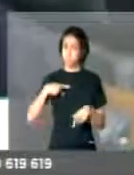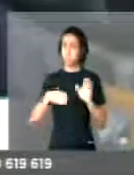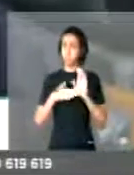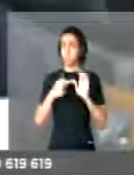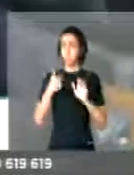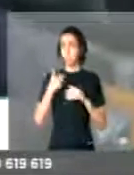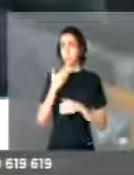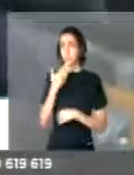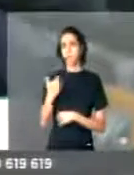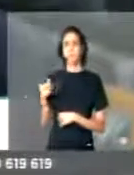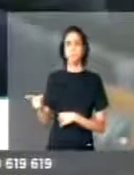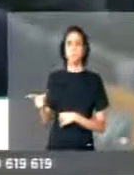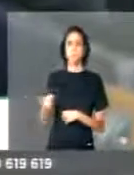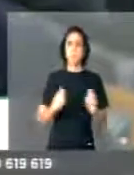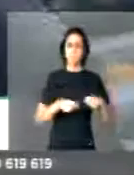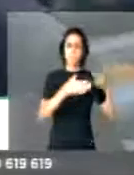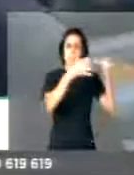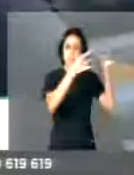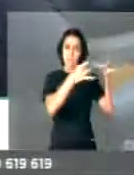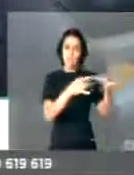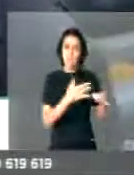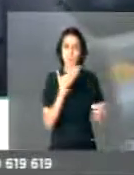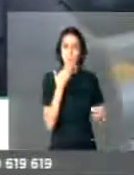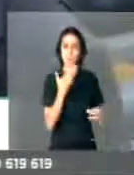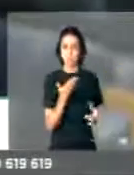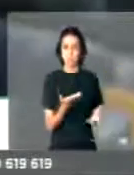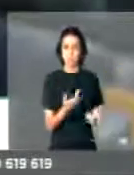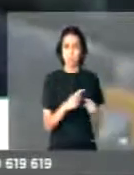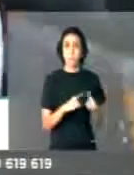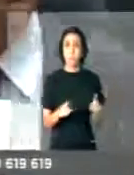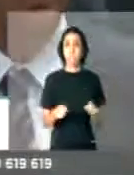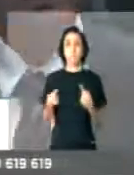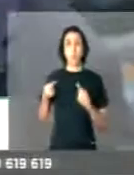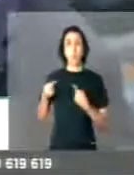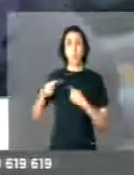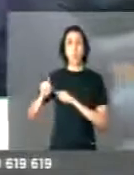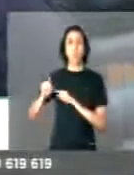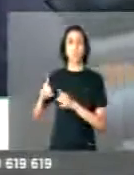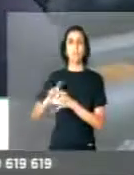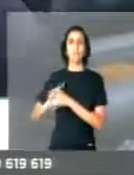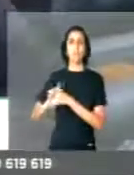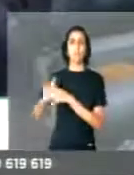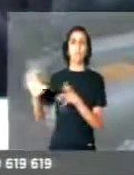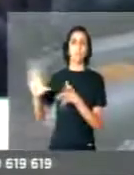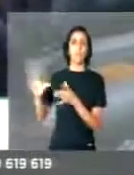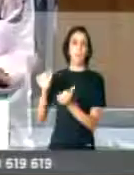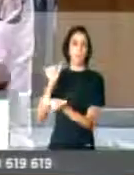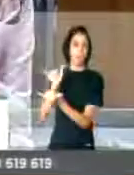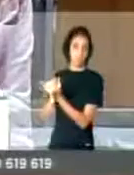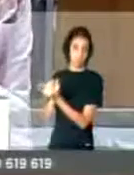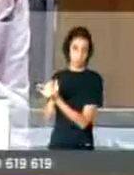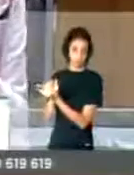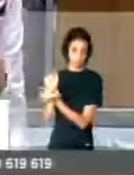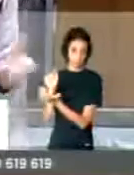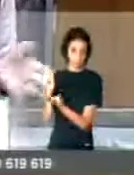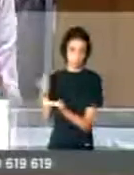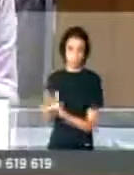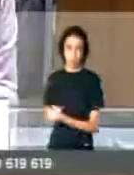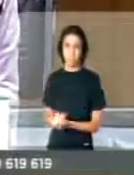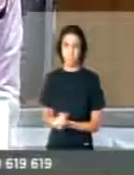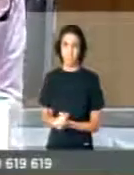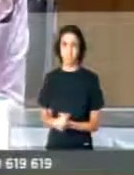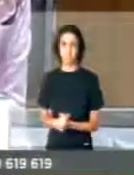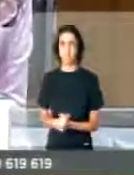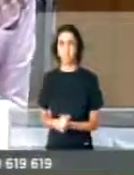sou a favor da tipificação. Agora, sou contra a anistia. Senhores deputados, vamos ter o tempo, assim que chegar o relatório das